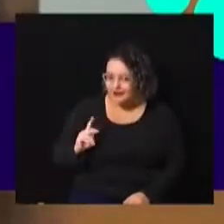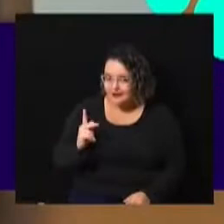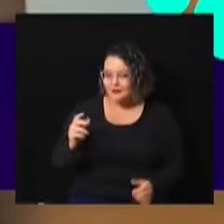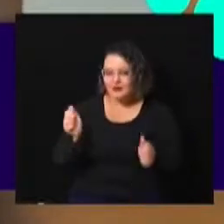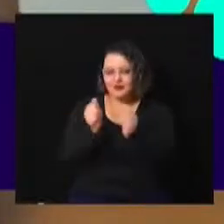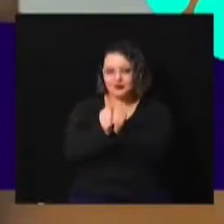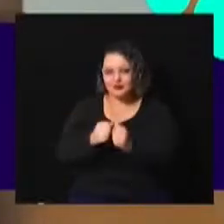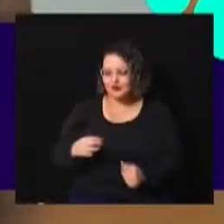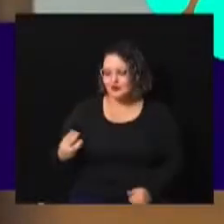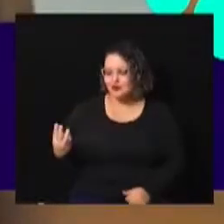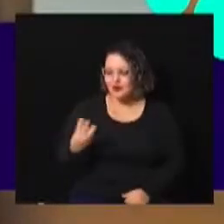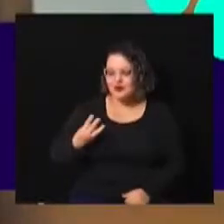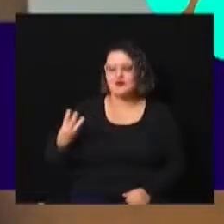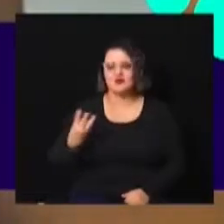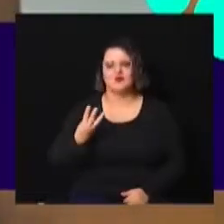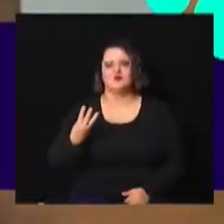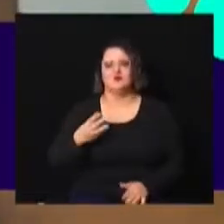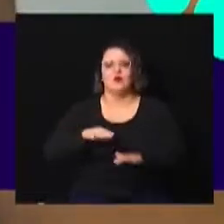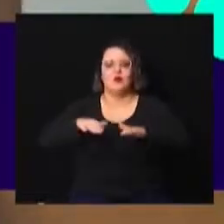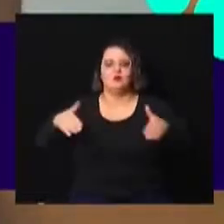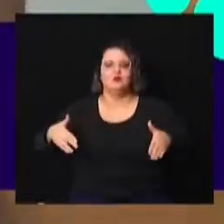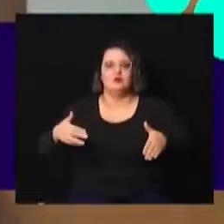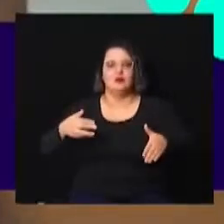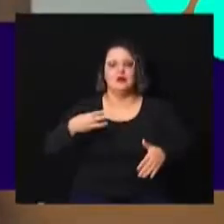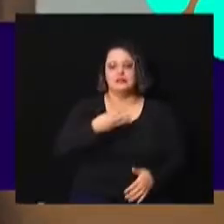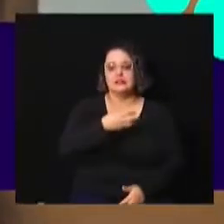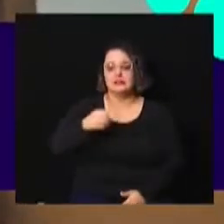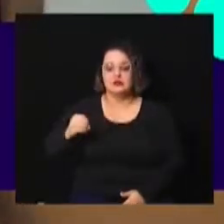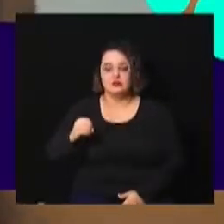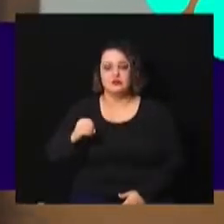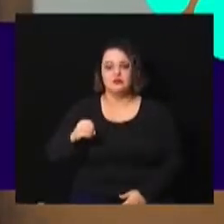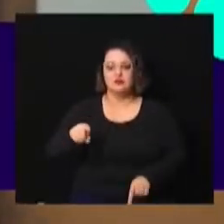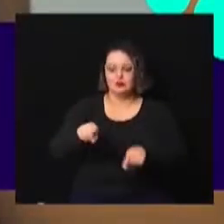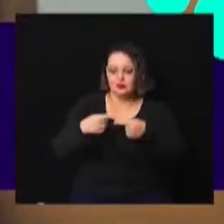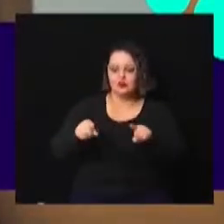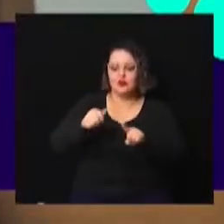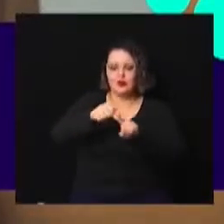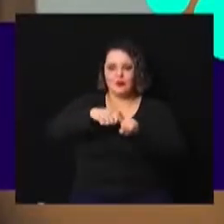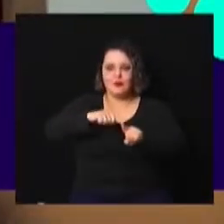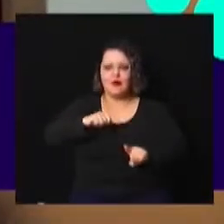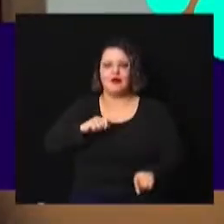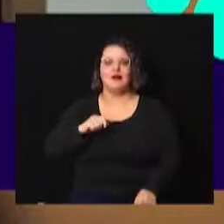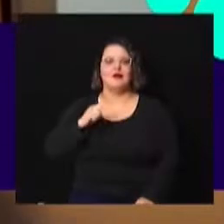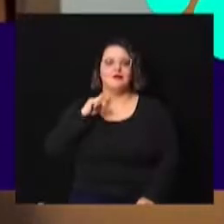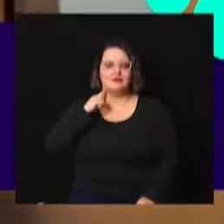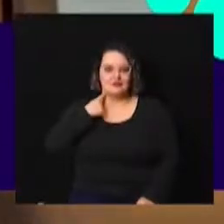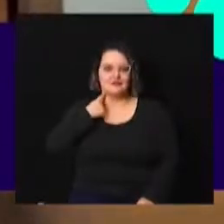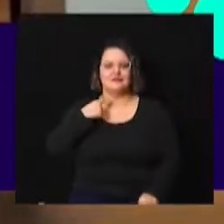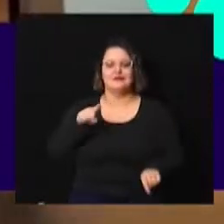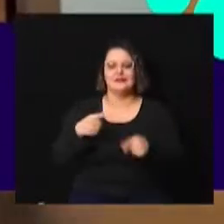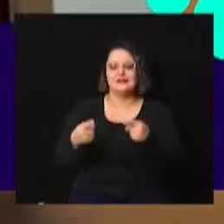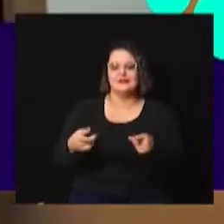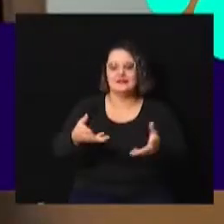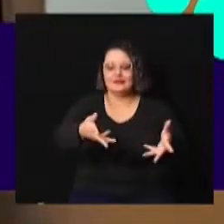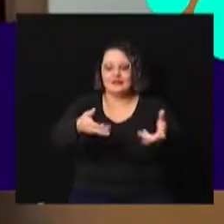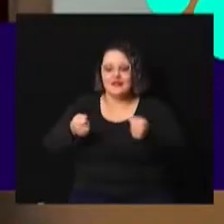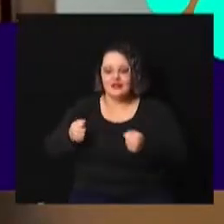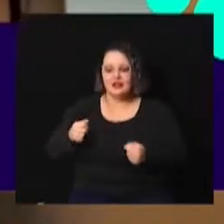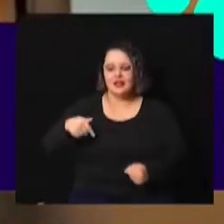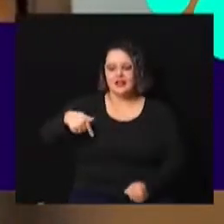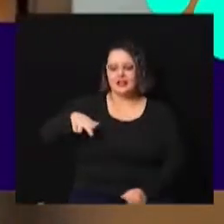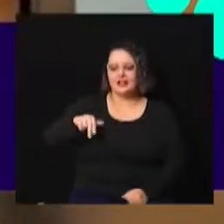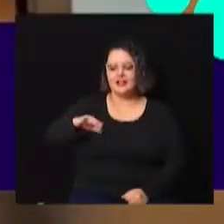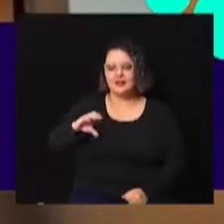com a gente no palco da 30ª edição do Maio Musical. É isso mesmo, Duo Ciotti, Derico e Sérgio convida Kiko